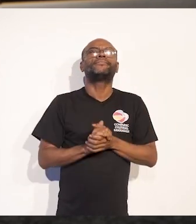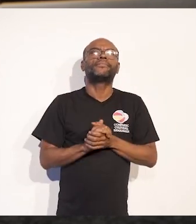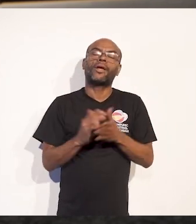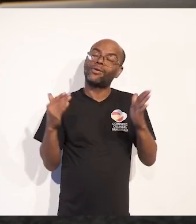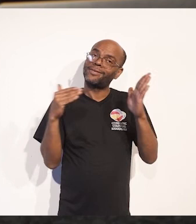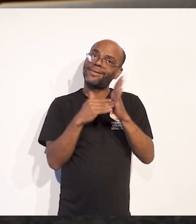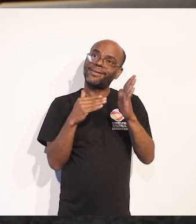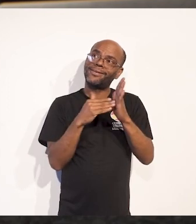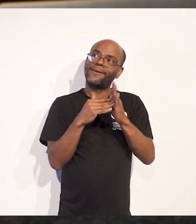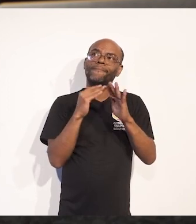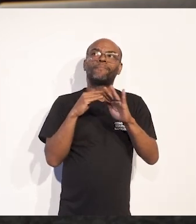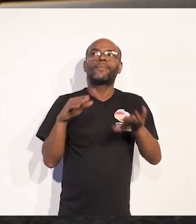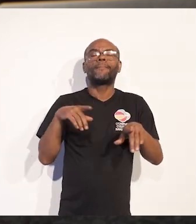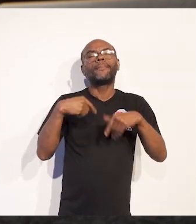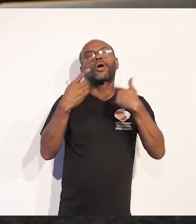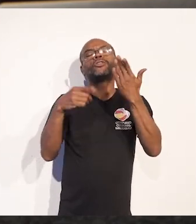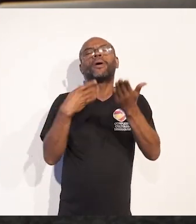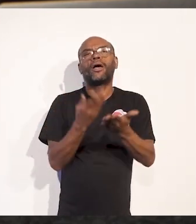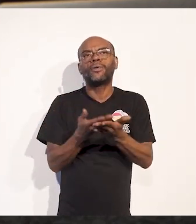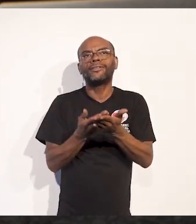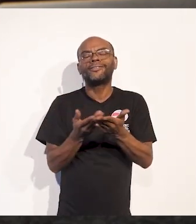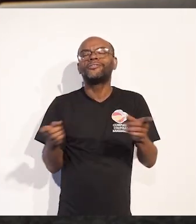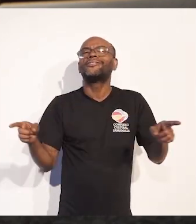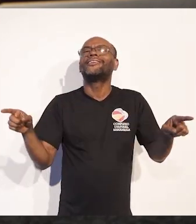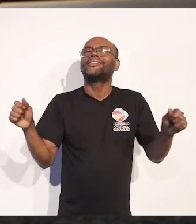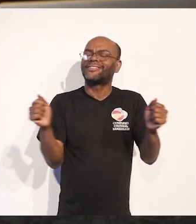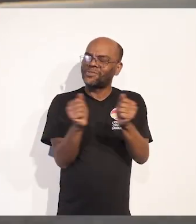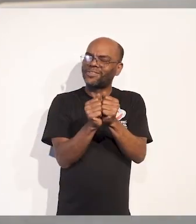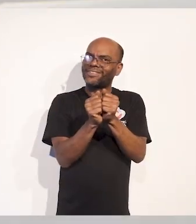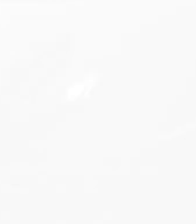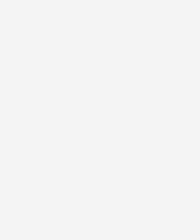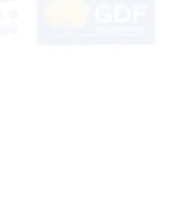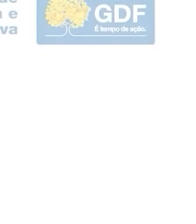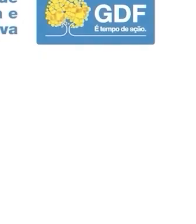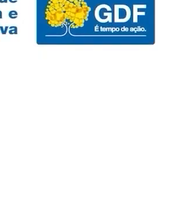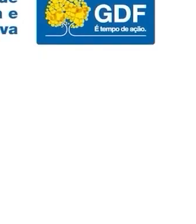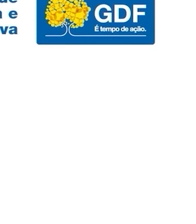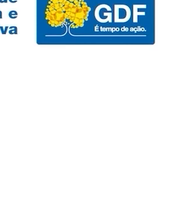por aqui para essa aula. Na aula que vem, a gente se encontra novamente. Um grande abraço!